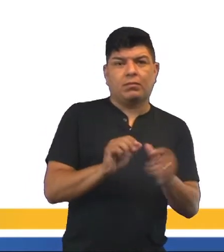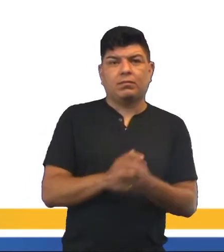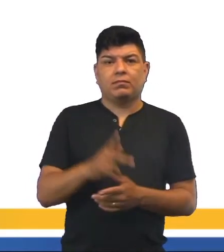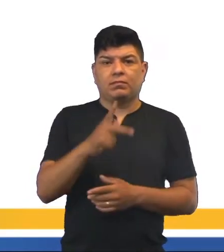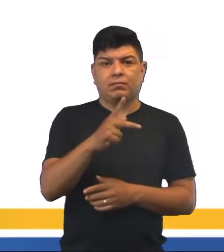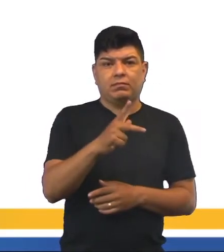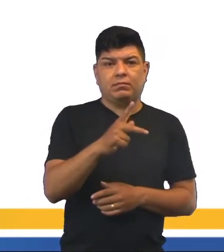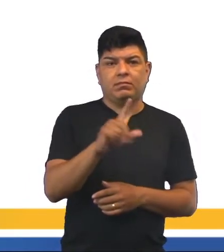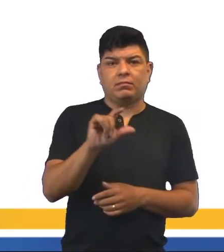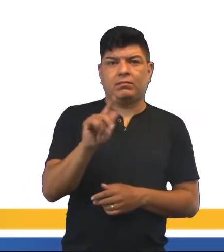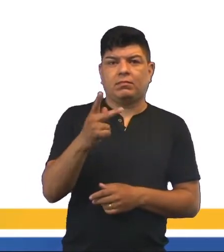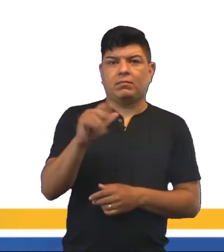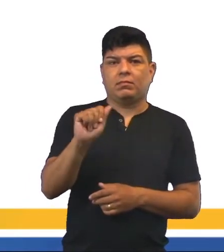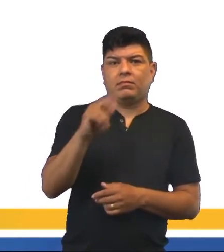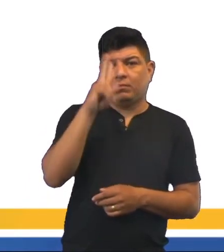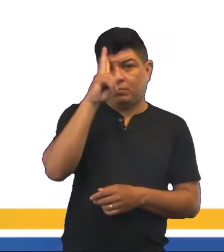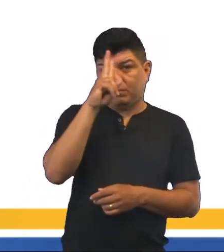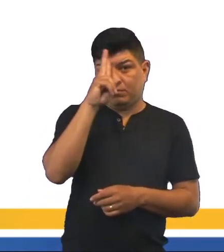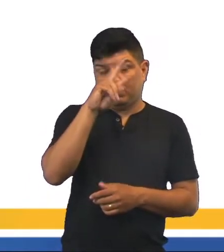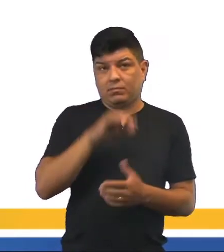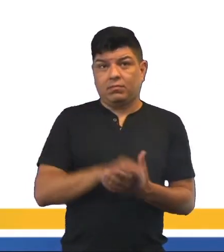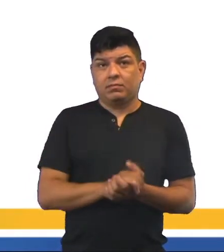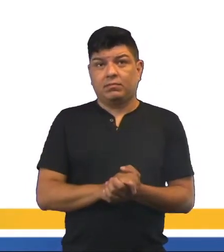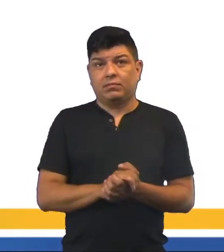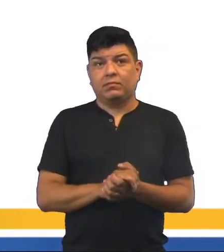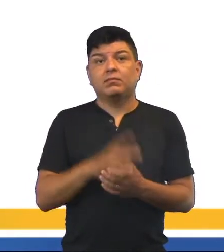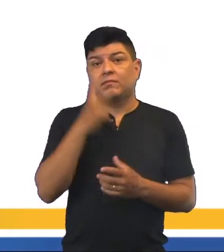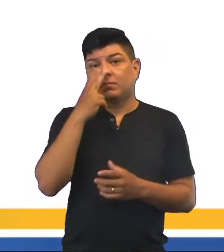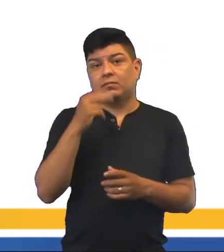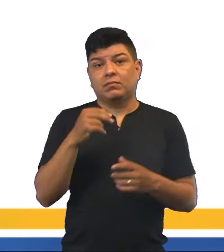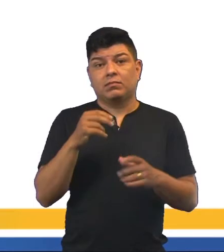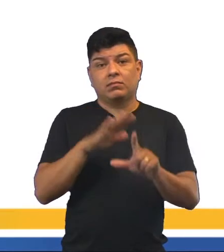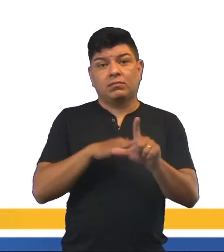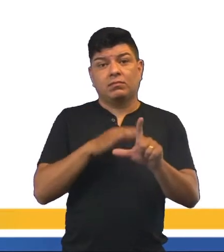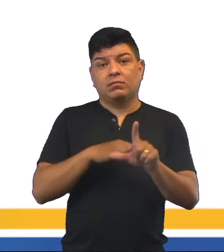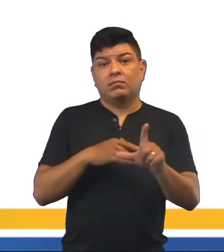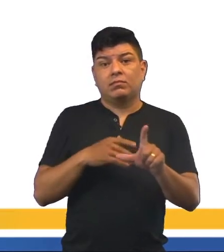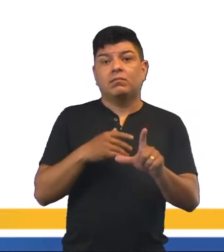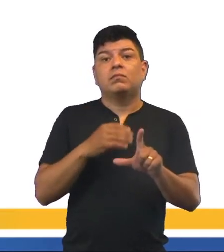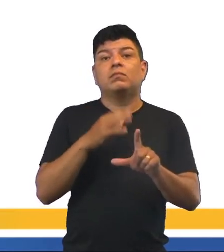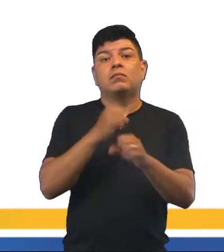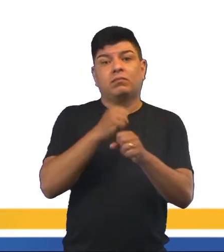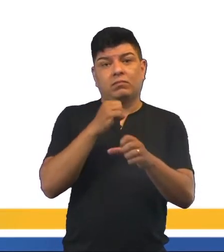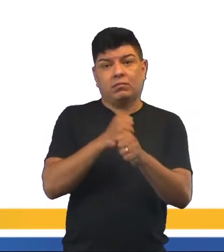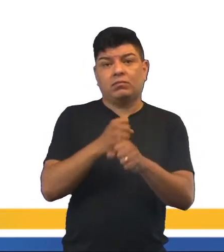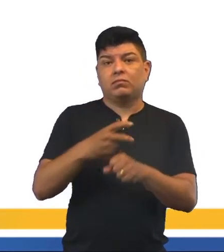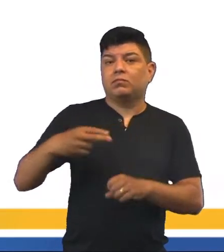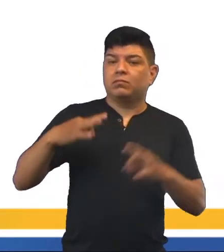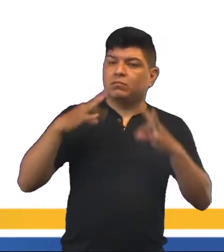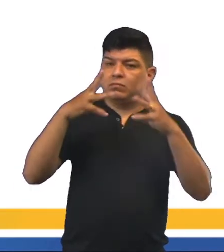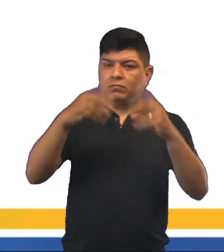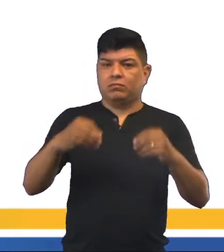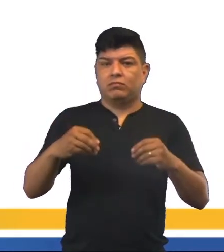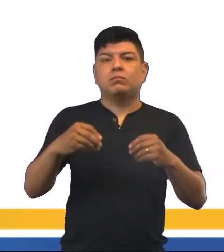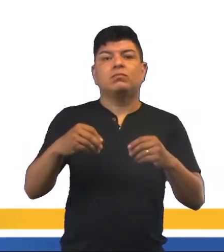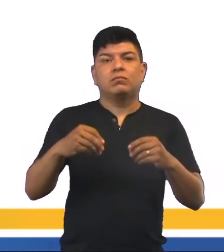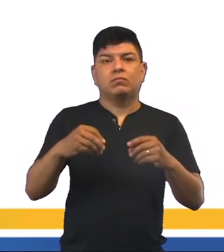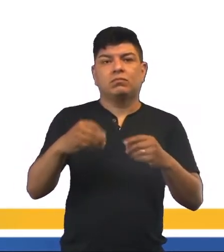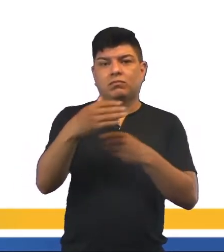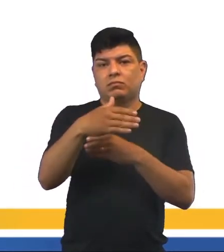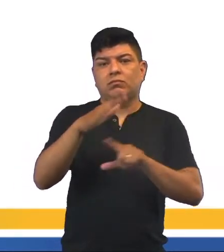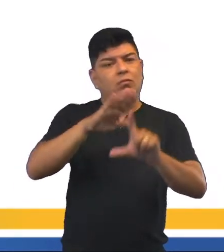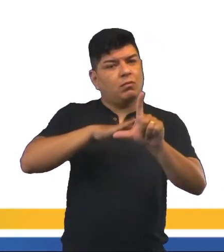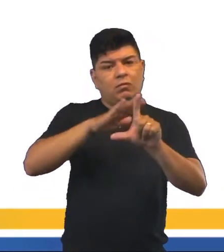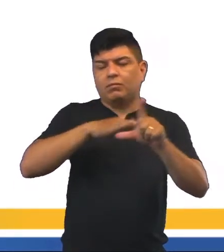P'. Lembrando que o perímetro é o quê? É a soma dos lados, né? De todos os lados, o contorno, o